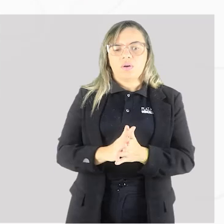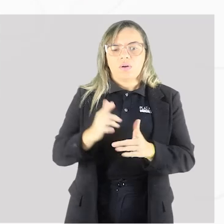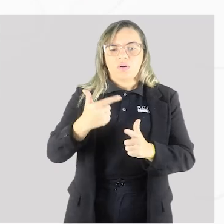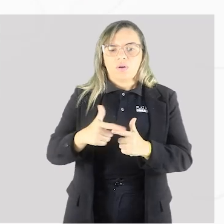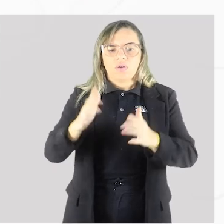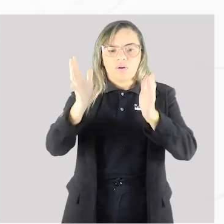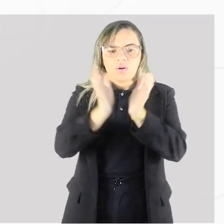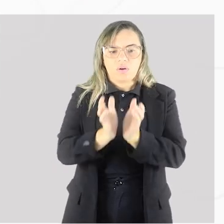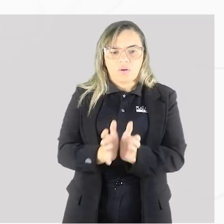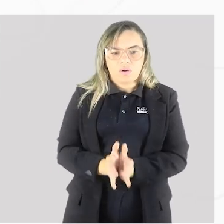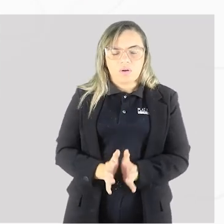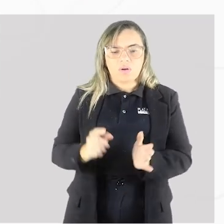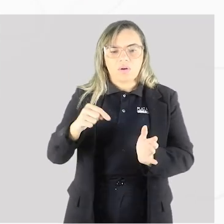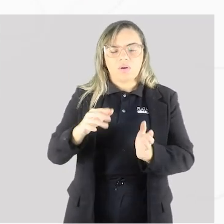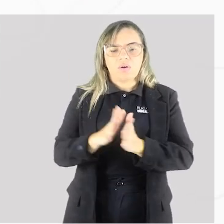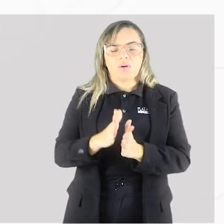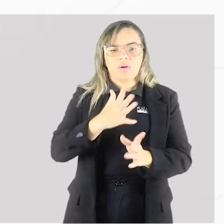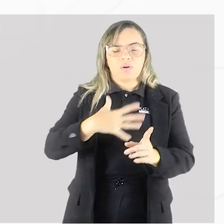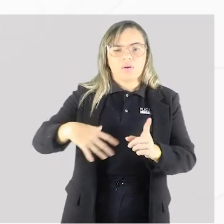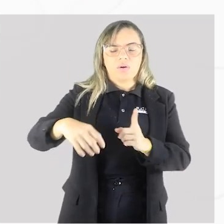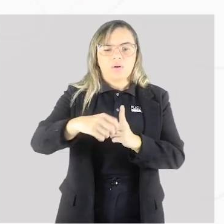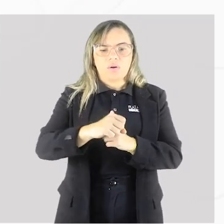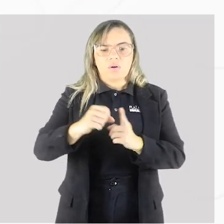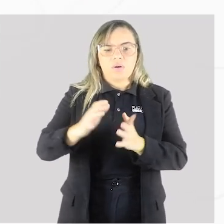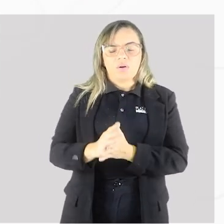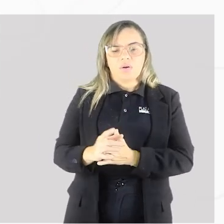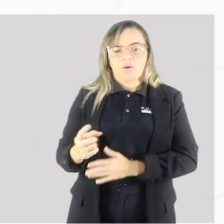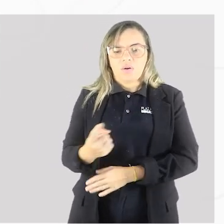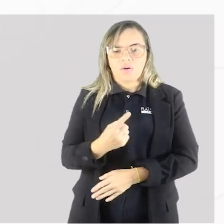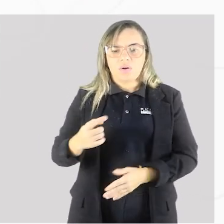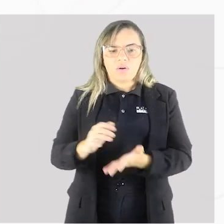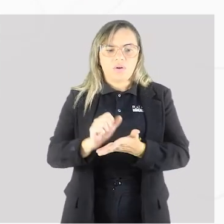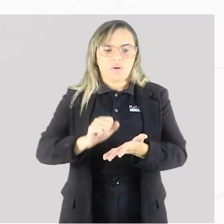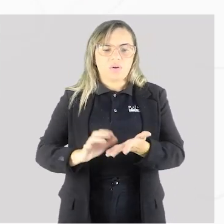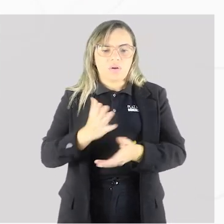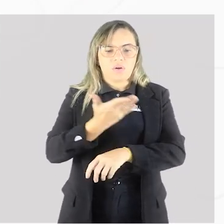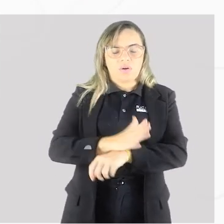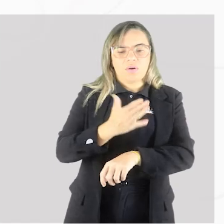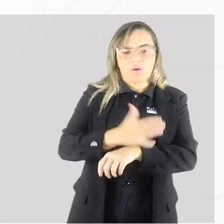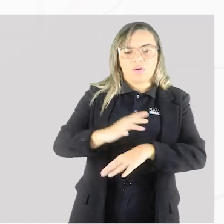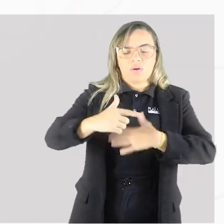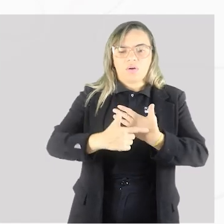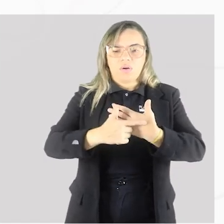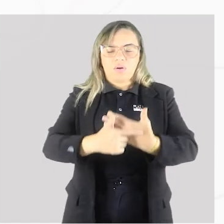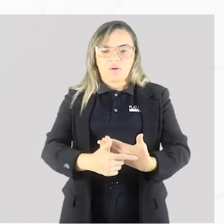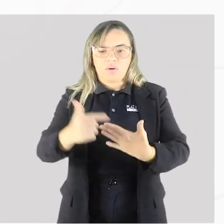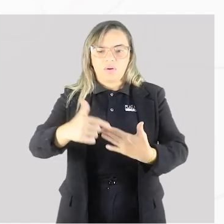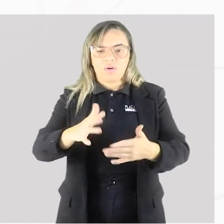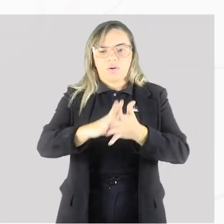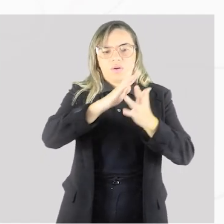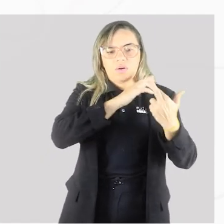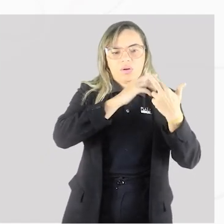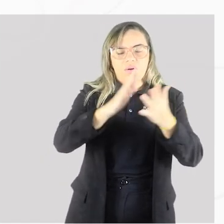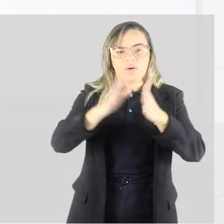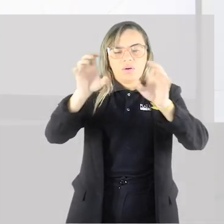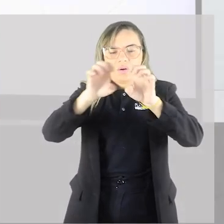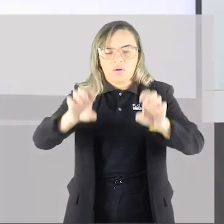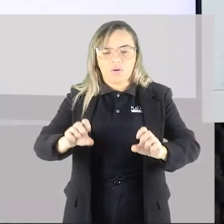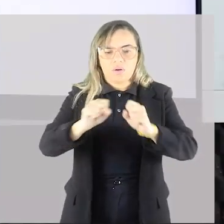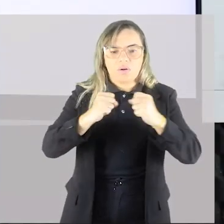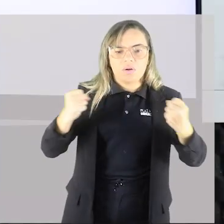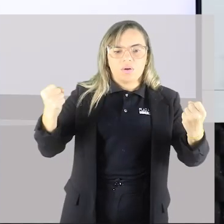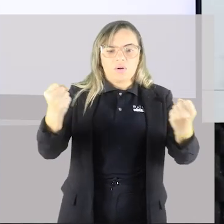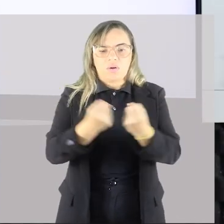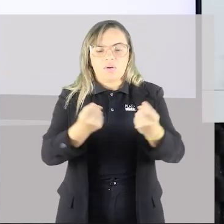dá pela posição social dos indivíduos, das atividades que eles exercem, dos papéis que desempenham numa estrutura social. A